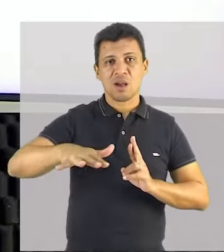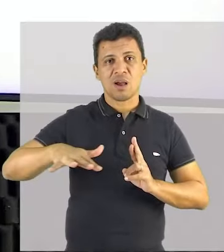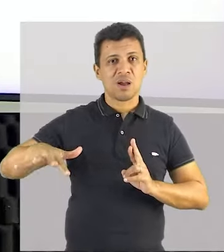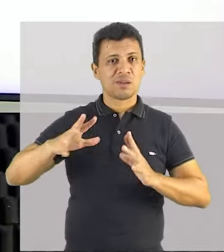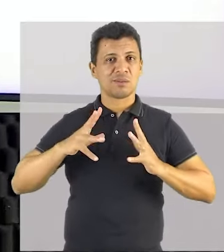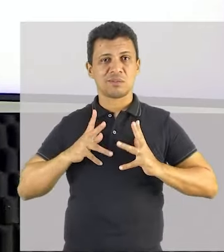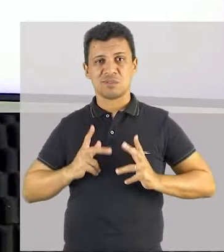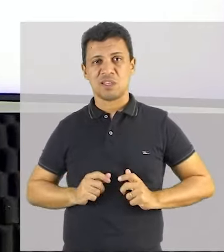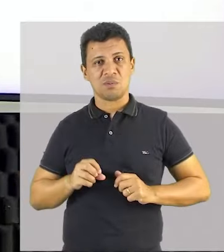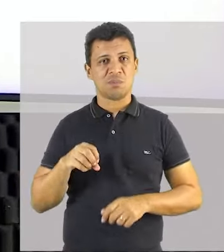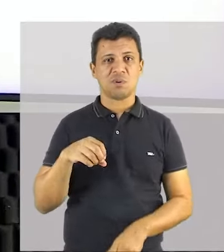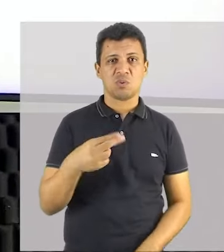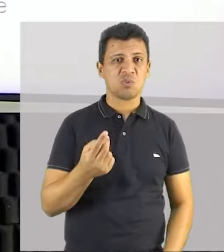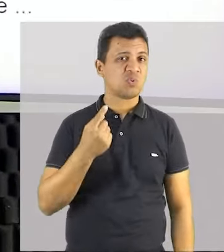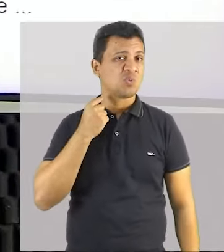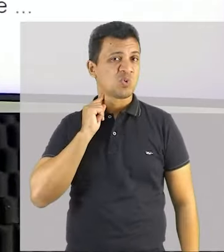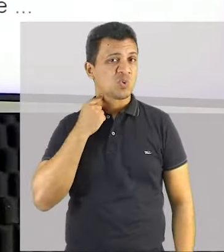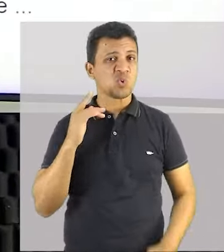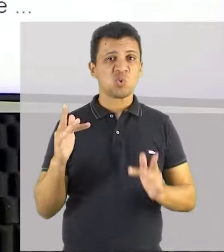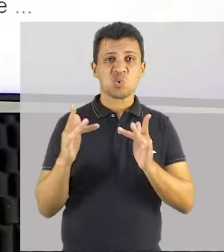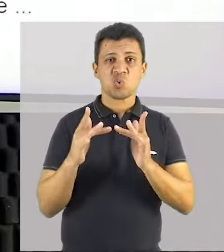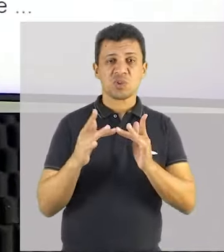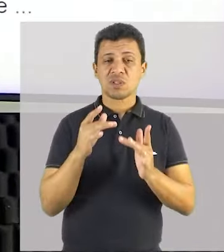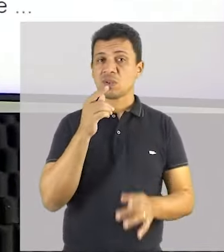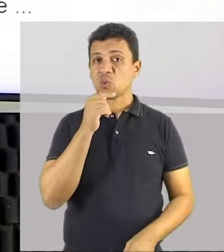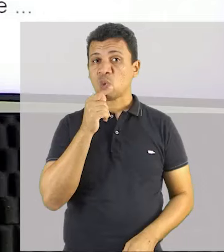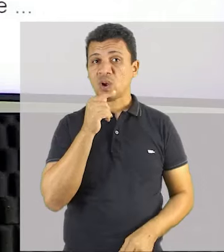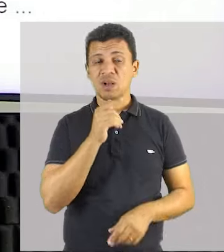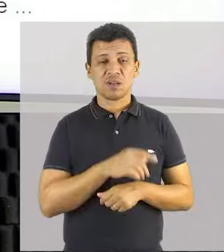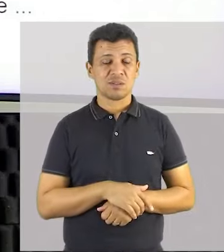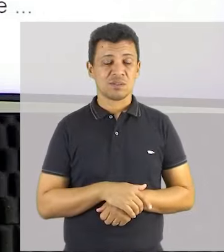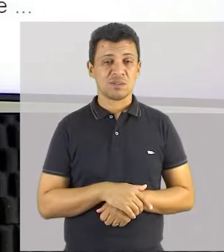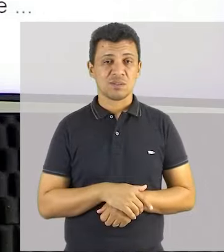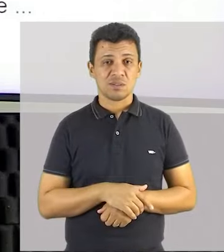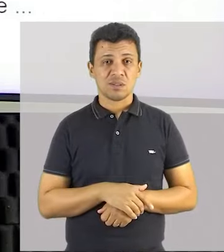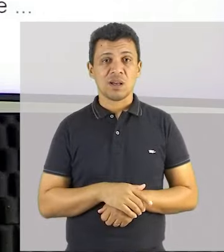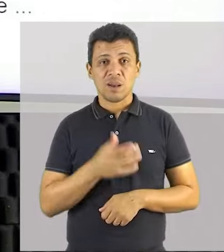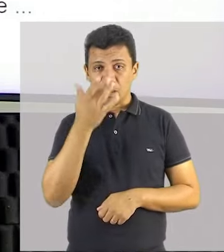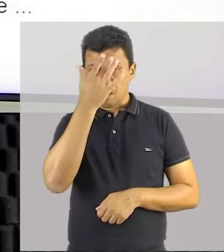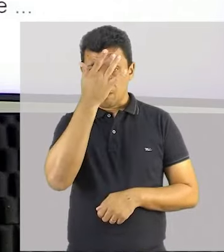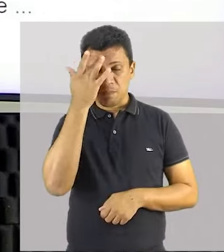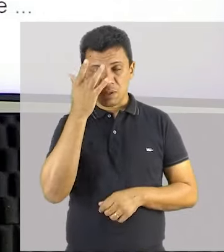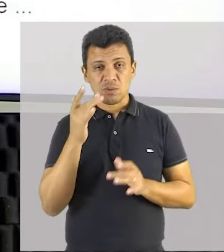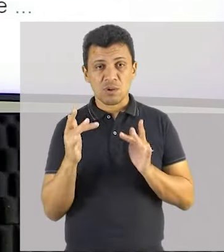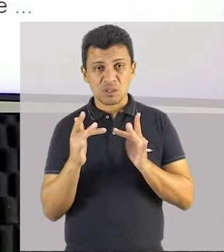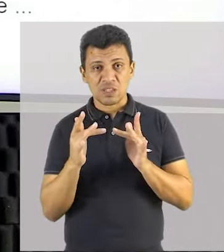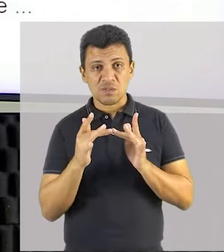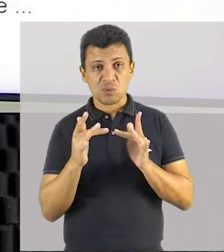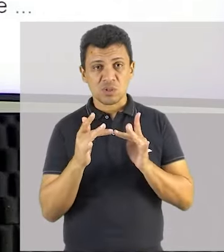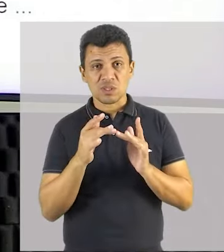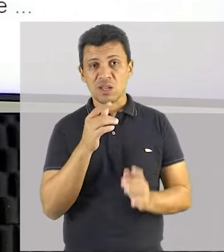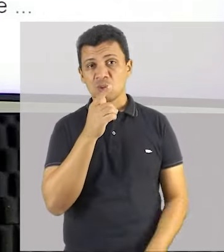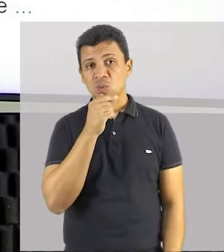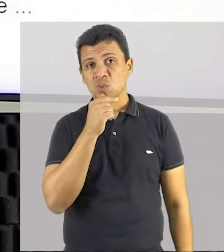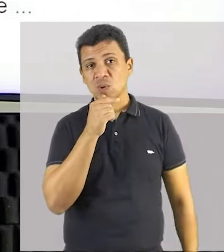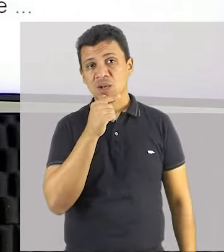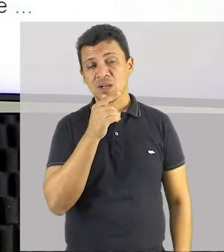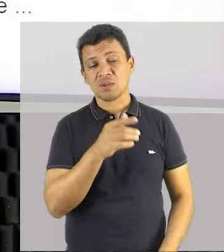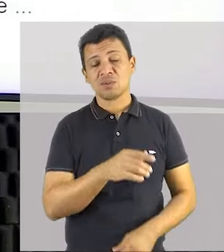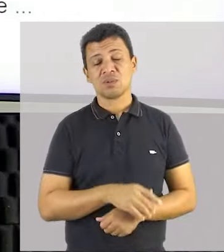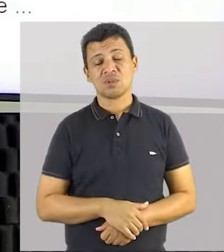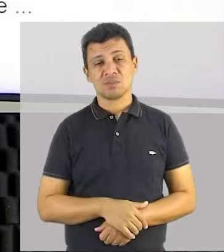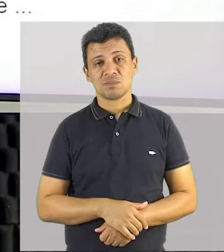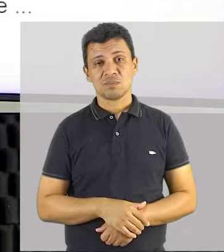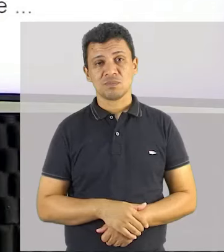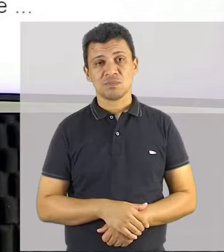paciente ter tido contato com com água Ó ele teve contato 30 dias teve contato Olha só há 30